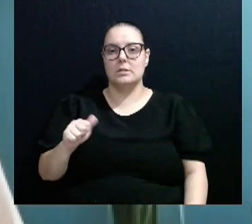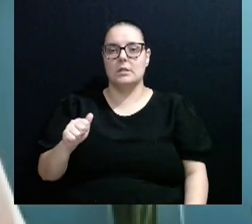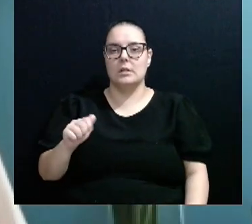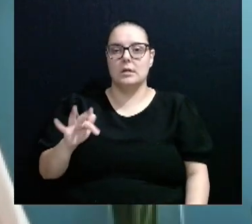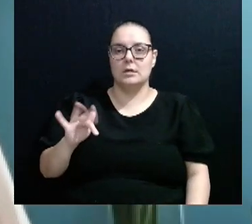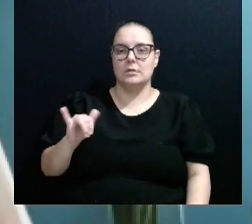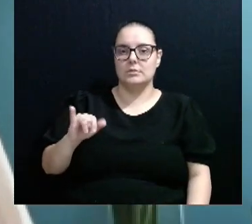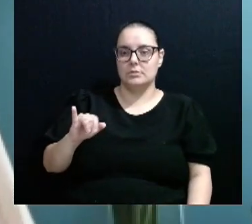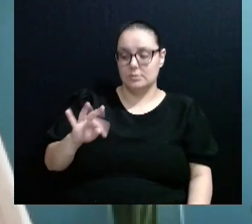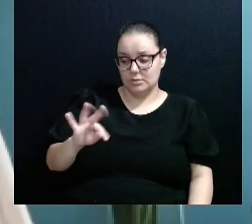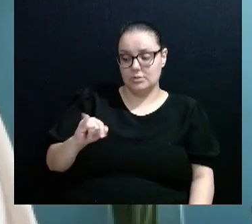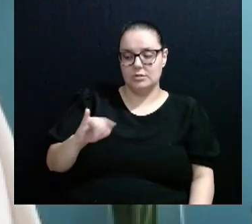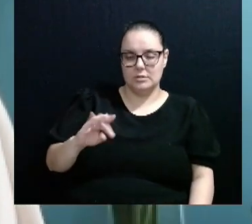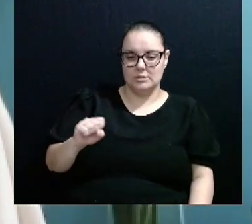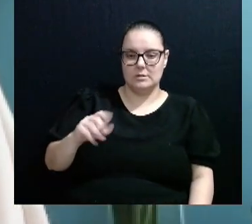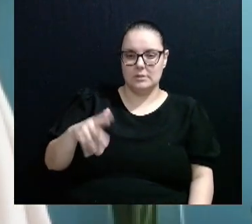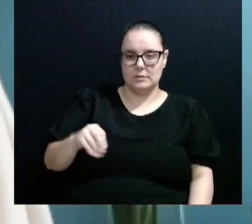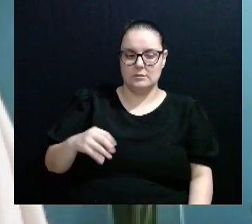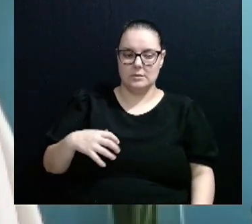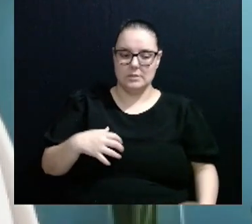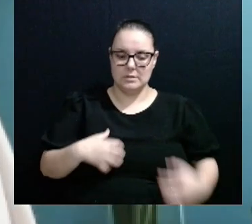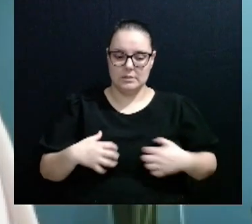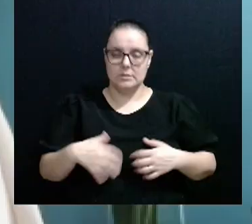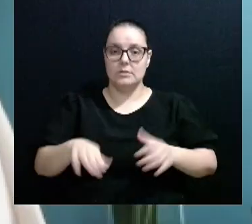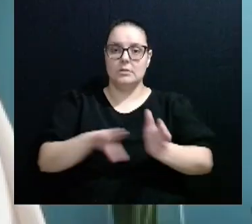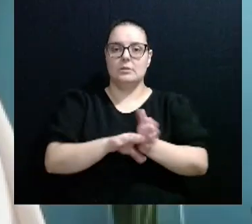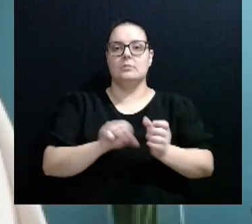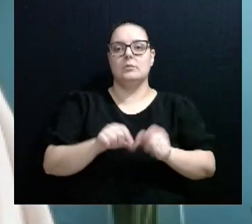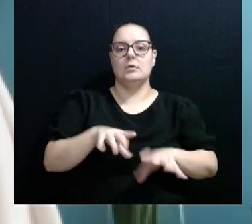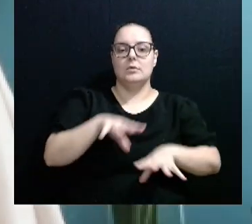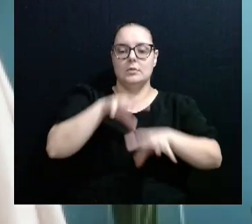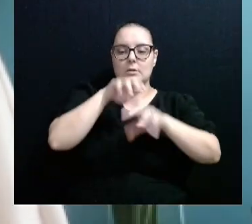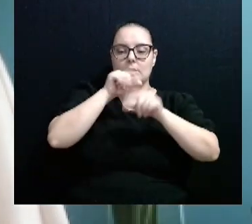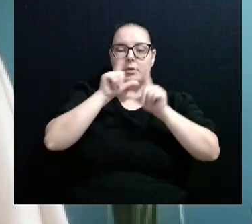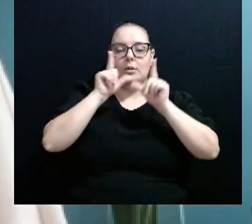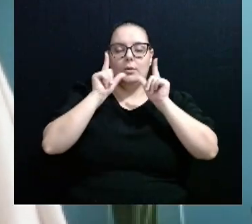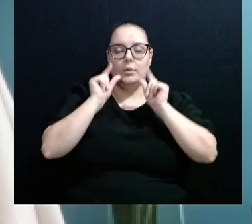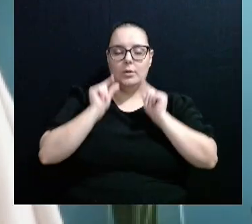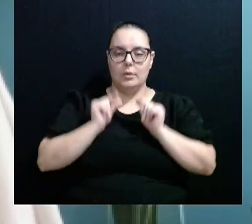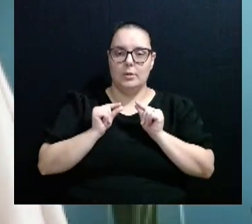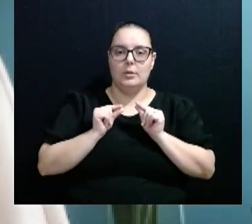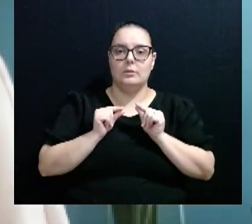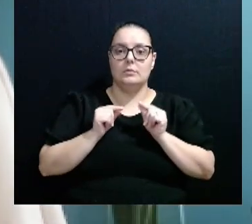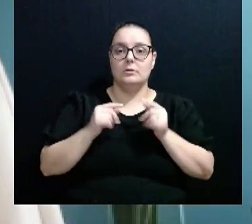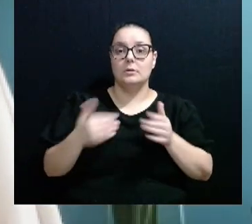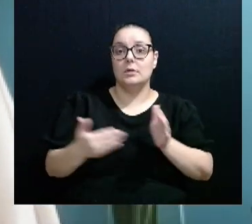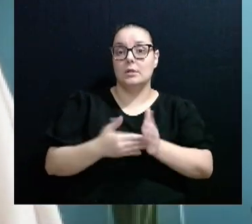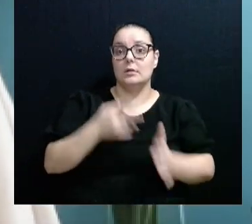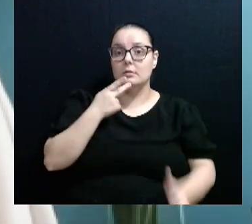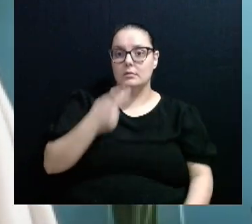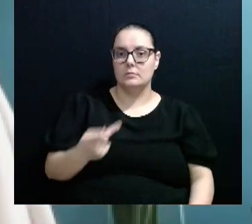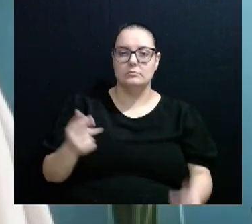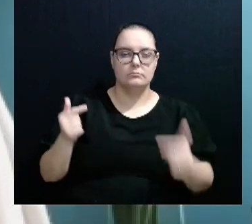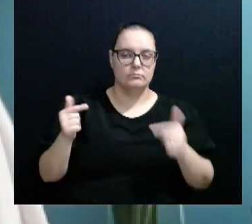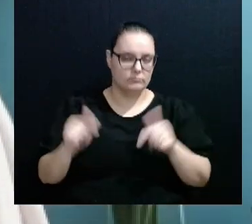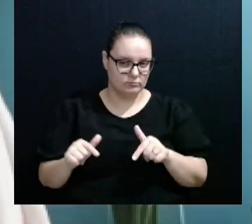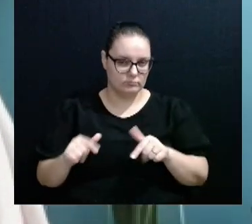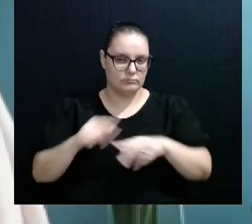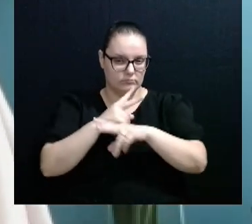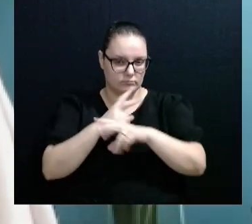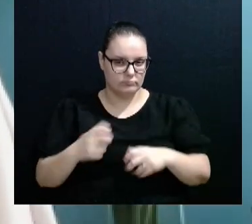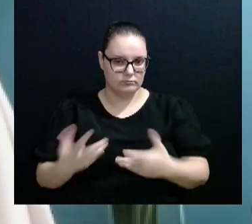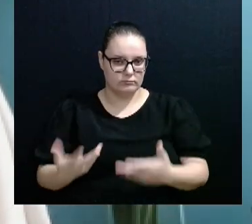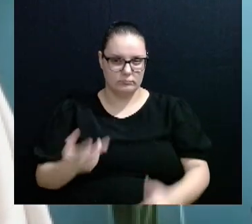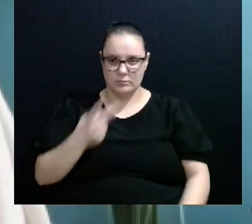cheguem, a gente possa respirar. E até falar assim, em ambientes tóxicos, falar isso aqui eu